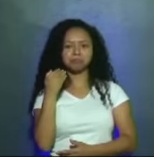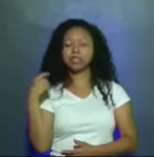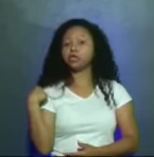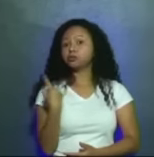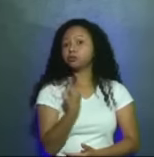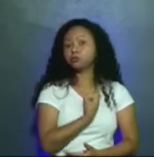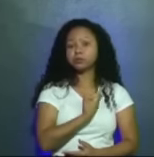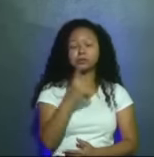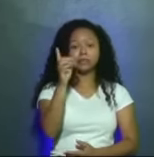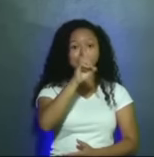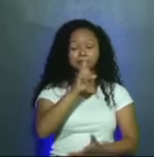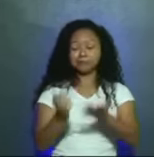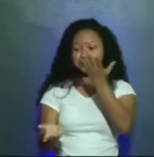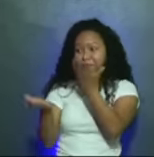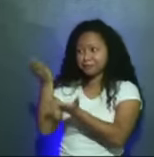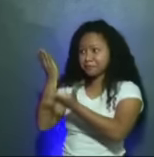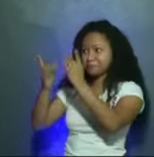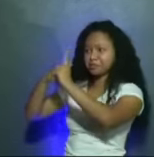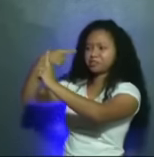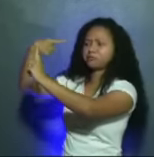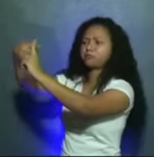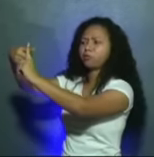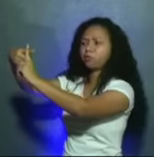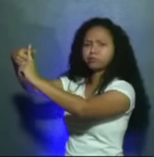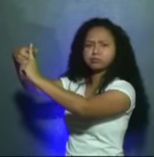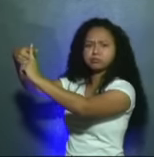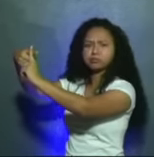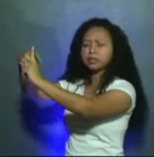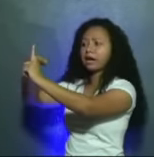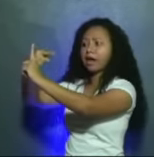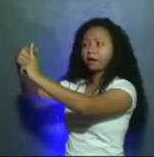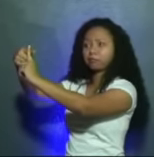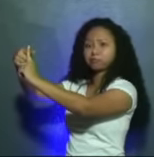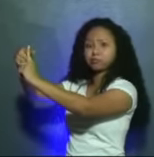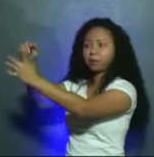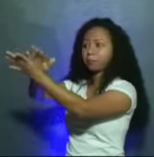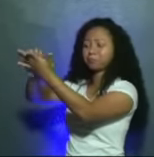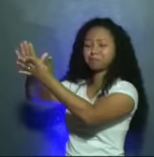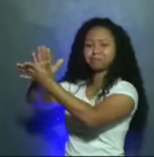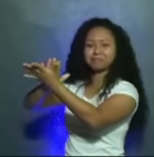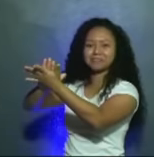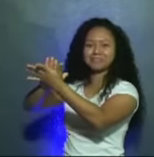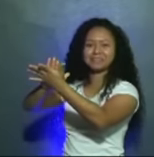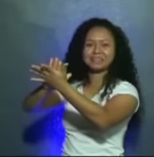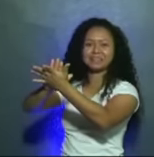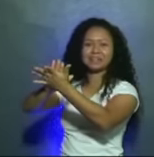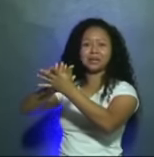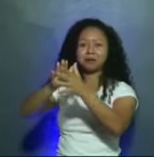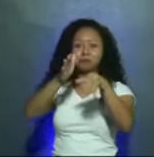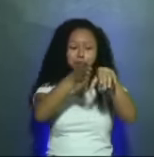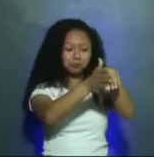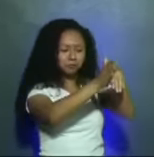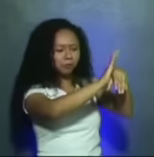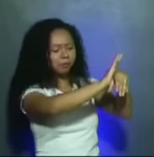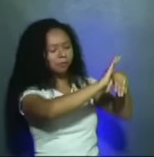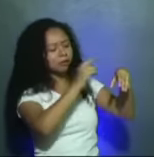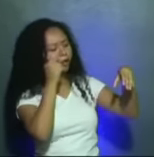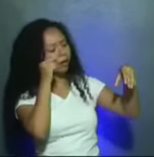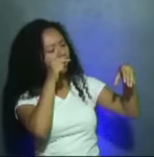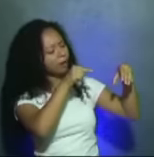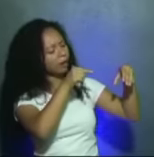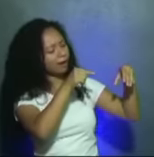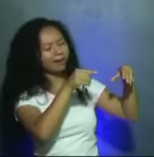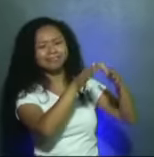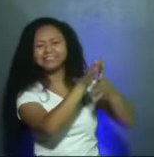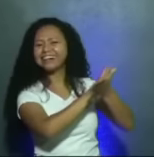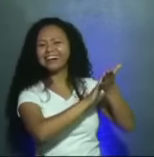na cruz. Não, a cruz está vazia. E se você for ver aquele túmulo, o túmulo também está